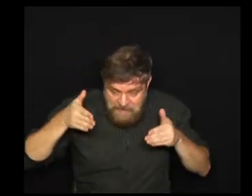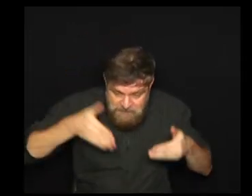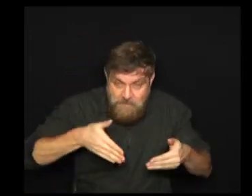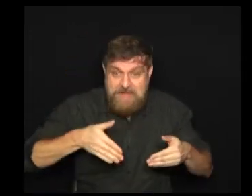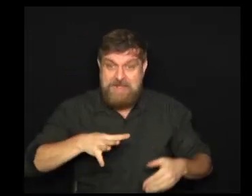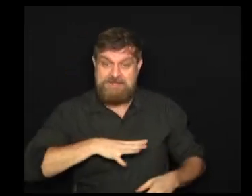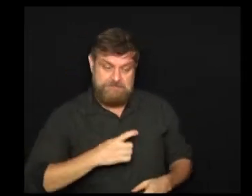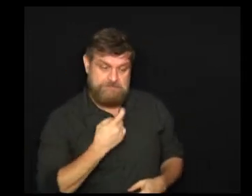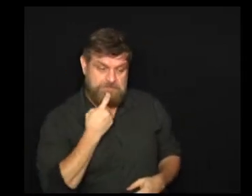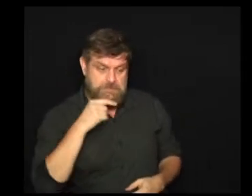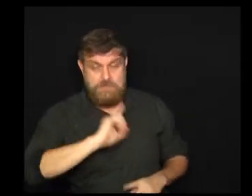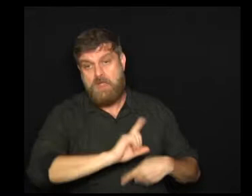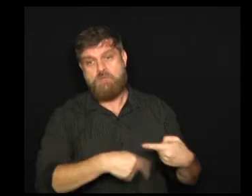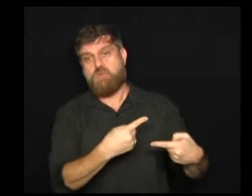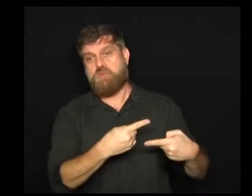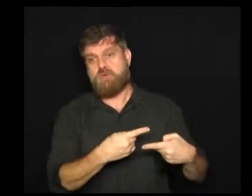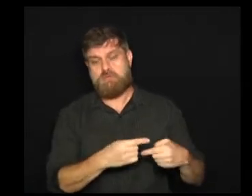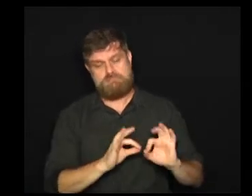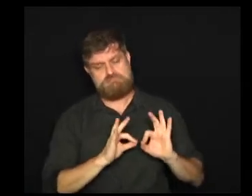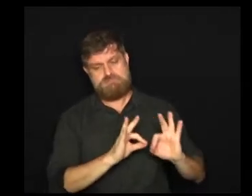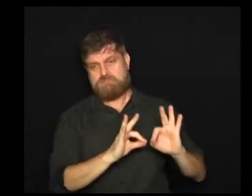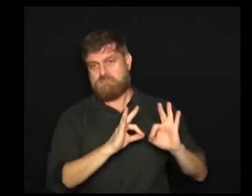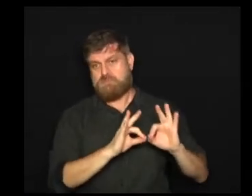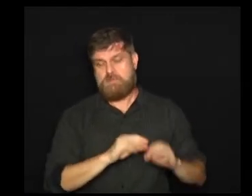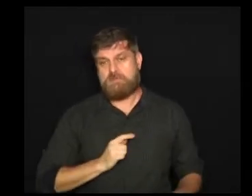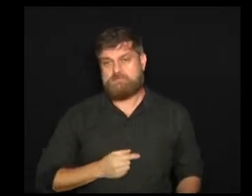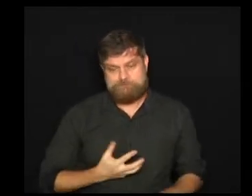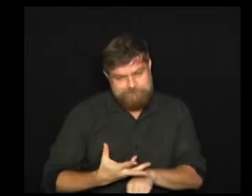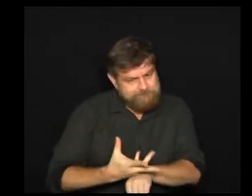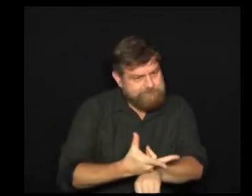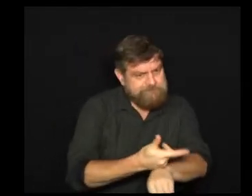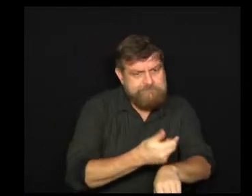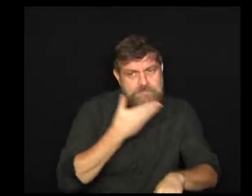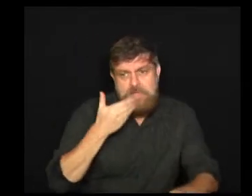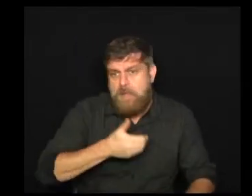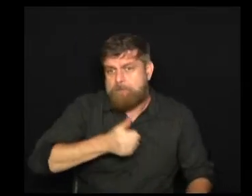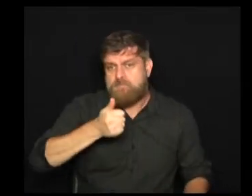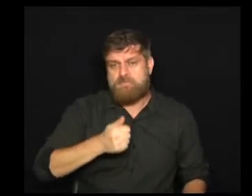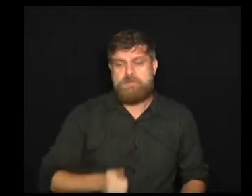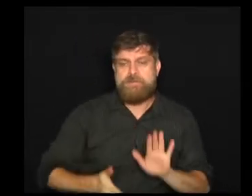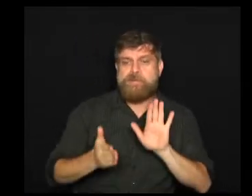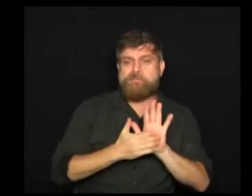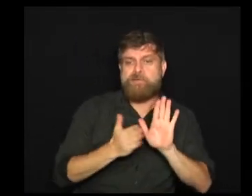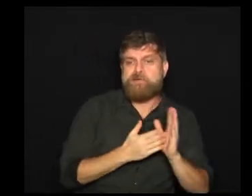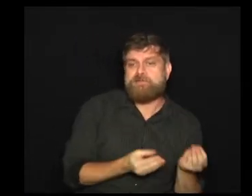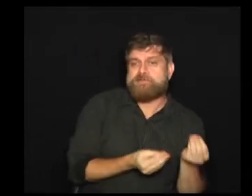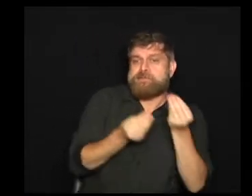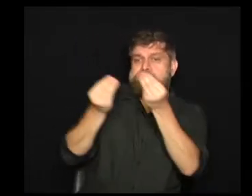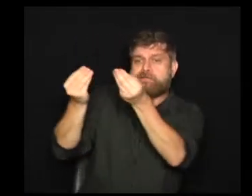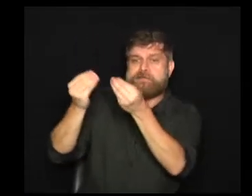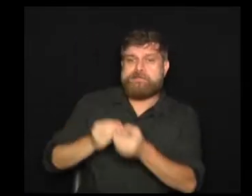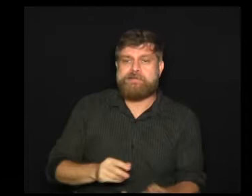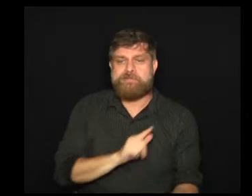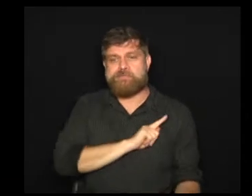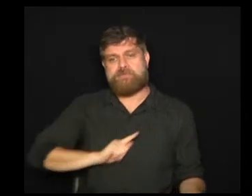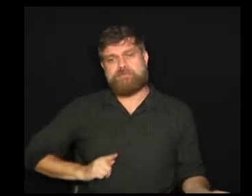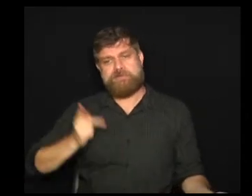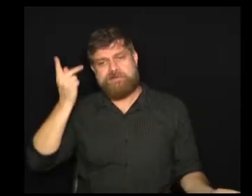município é muito grande. Eu acredito que isso é muito mais proveitoso do que você tentar levar propostas para o estado e para a União, né?